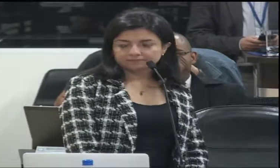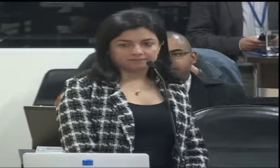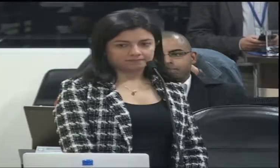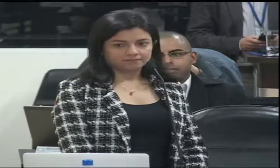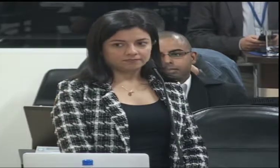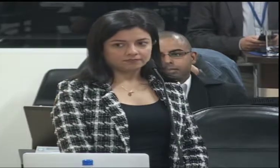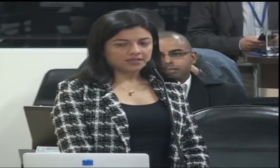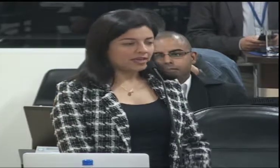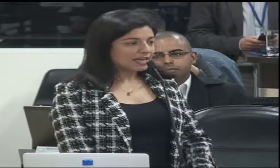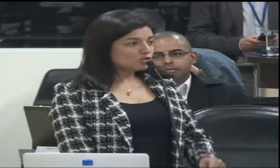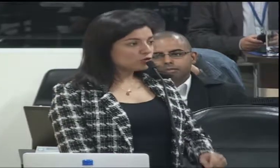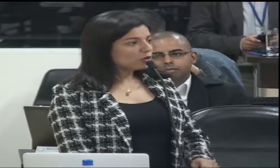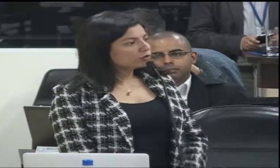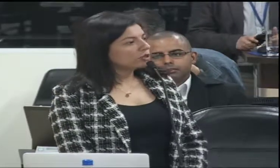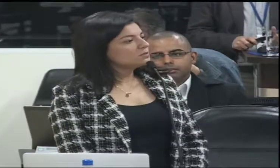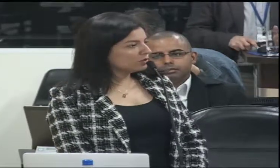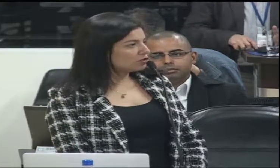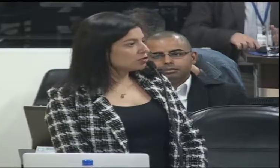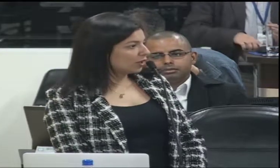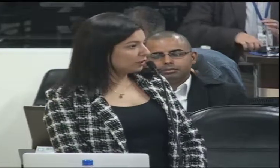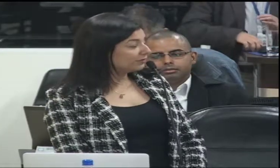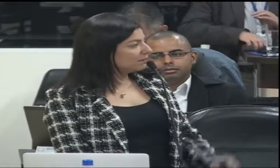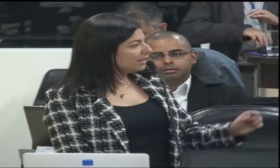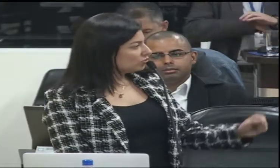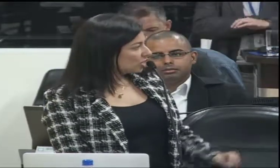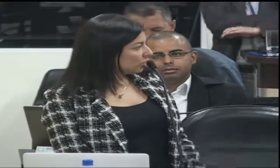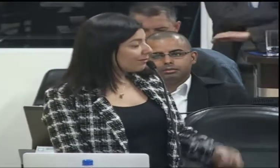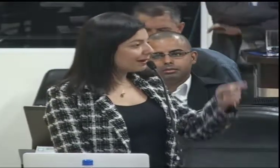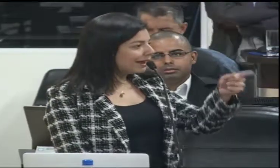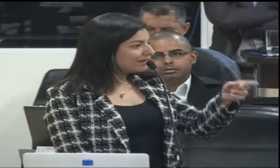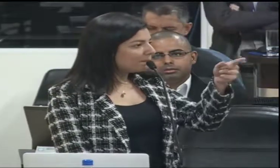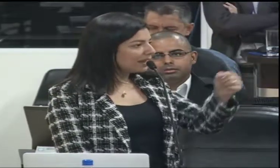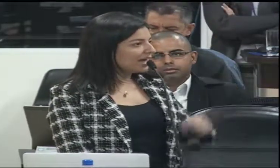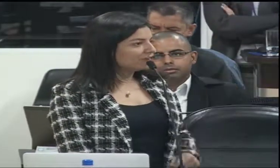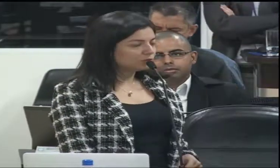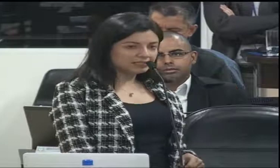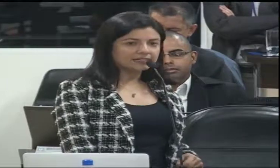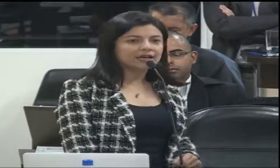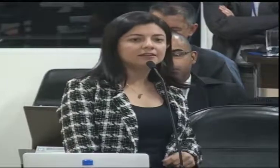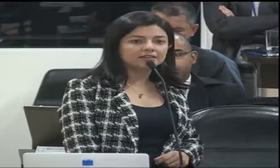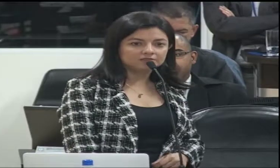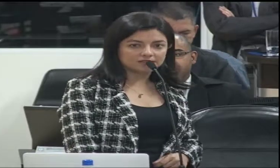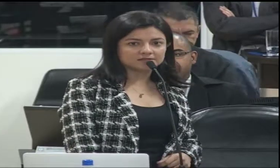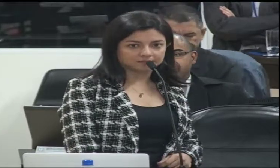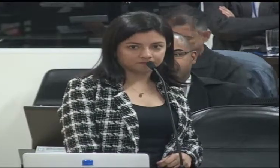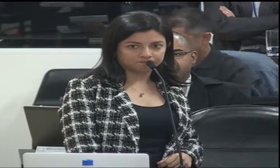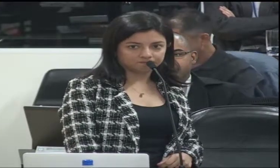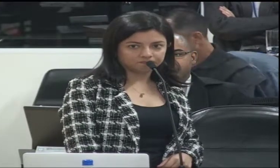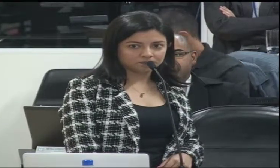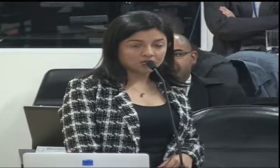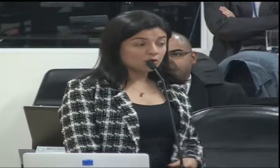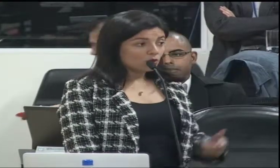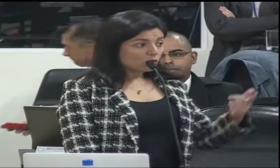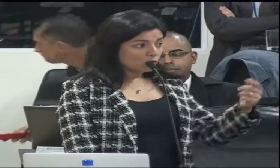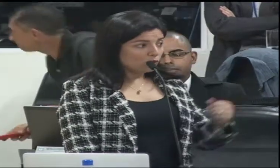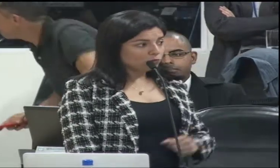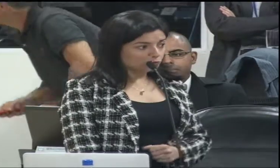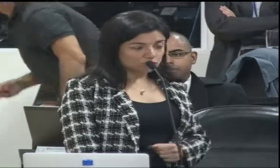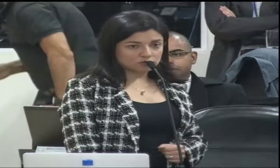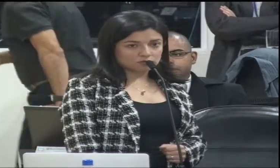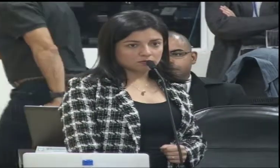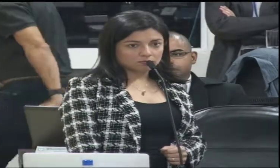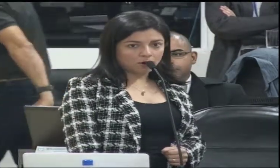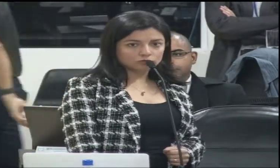hoje, em julho de 2018, ter mantido cada palavra do que dei naquela entrevista.